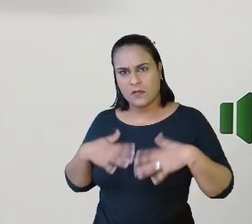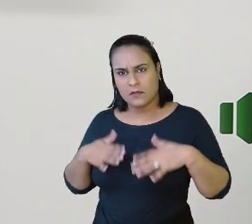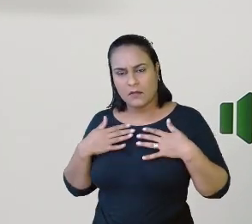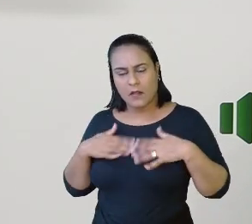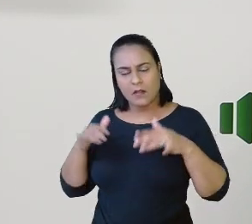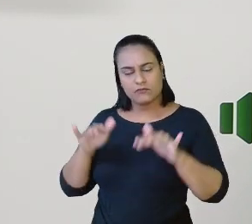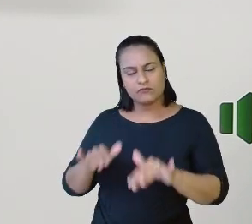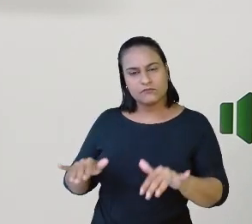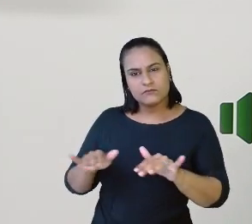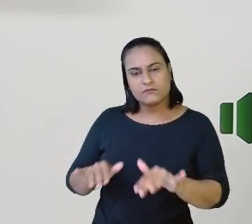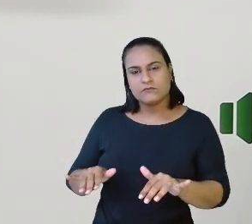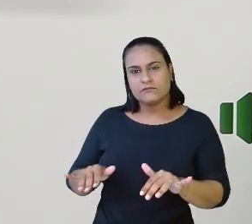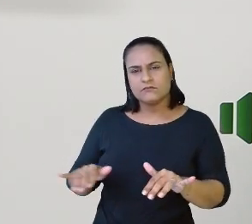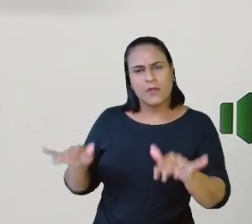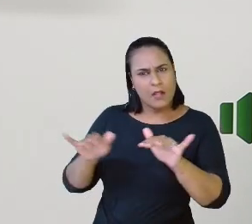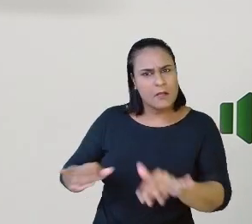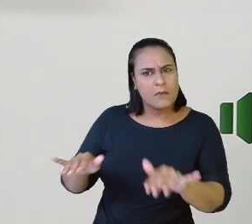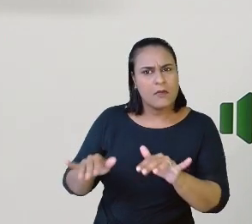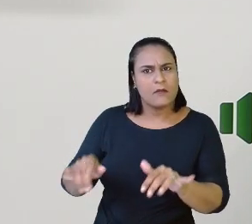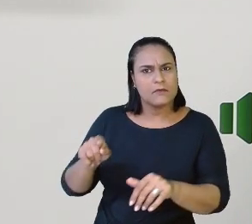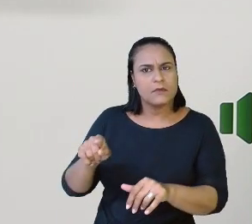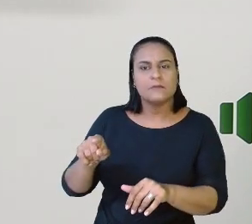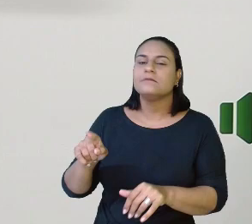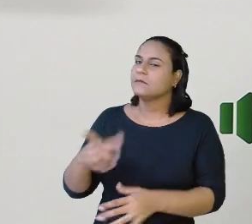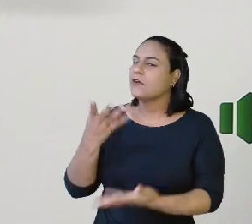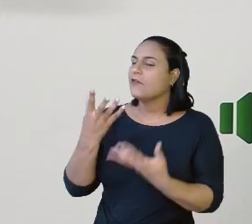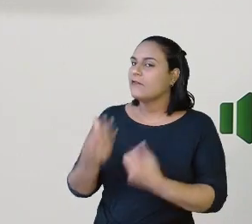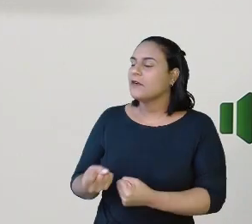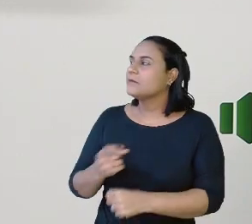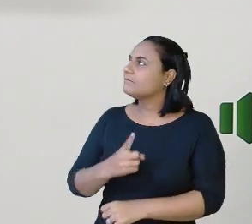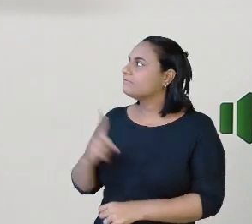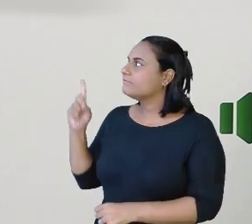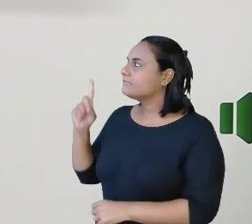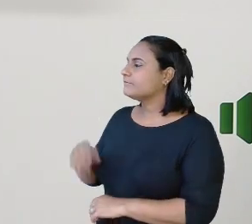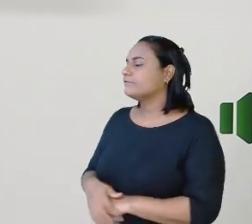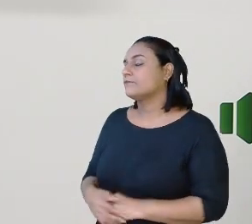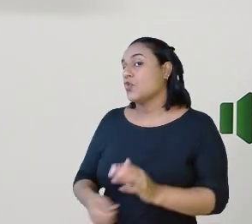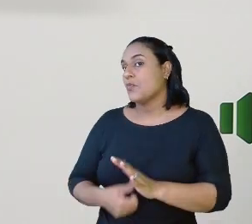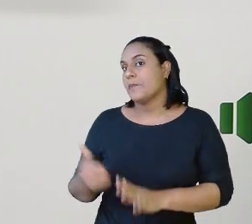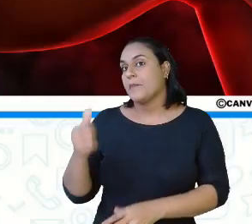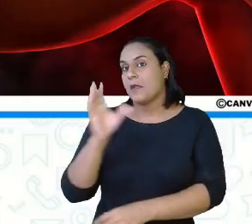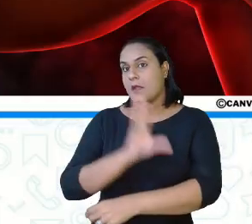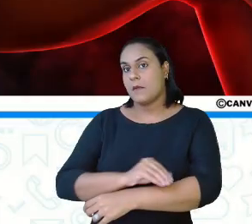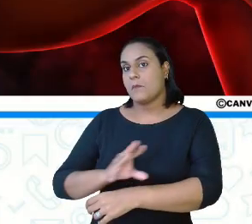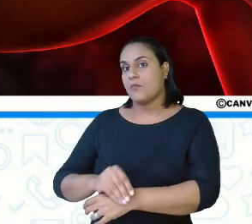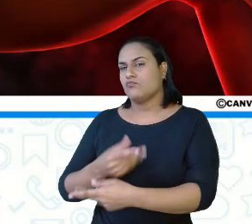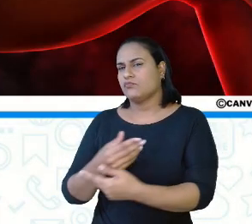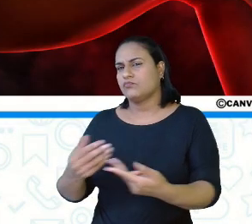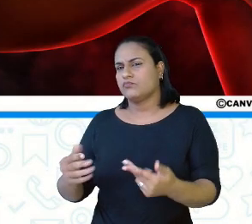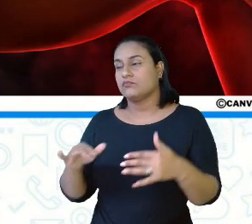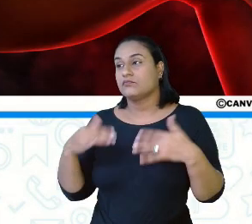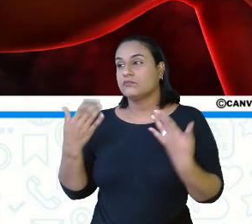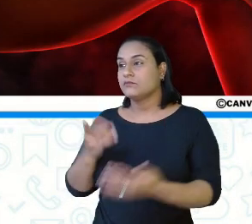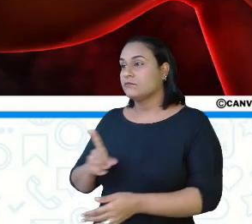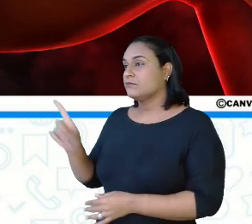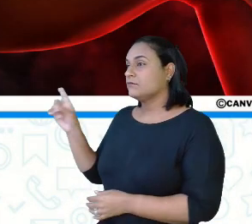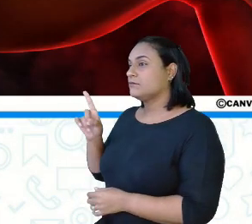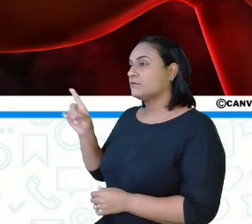tudo certinho? Tá de boa? Então vamos nessa. Ó, o primeiro músculo que nós temos é o seguinte aqui,